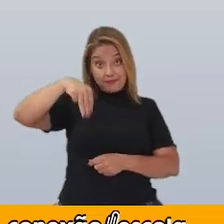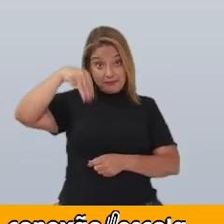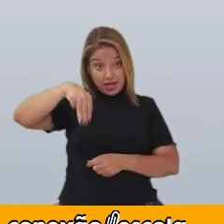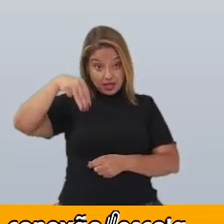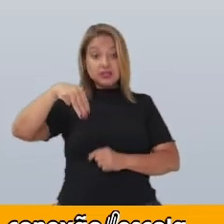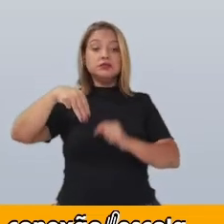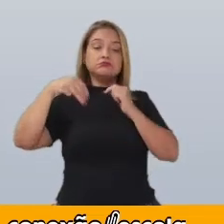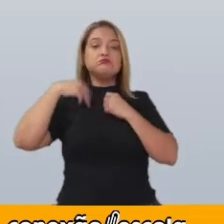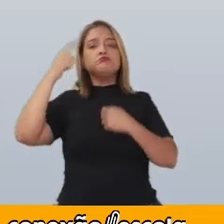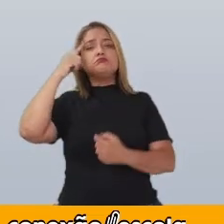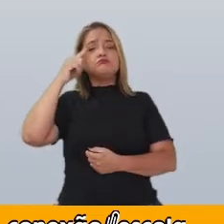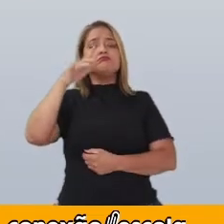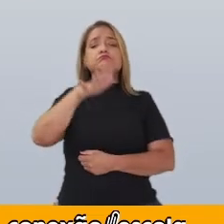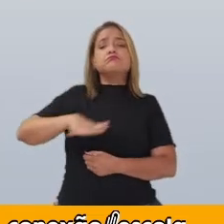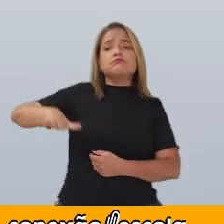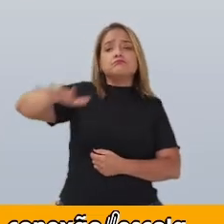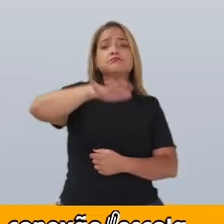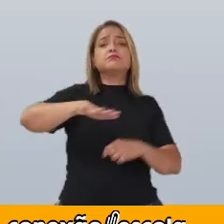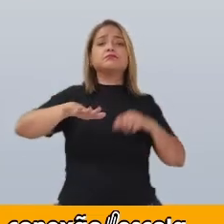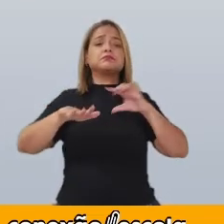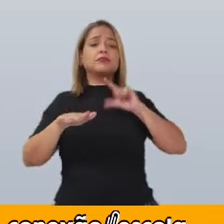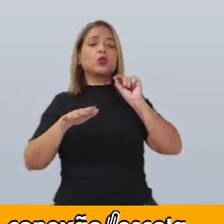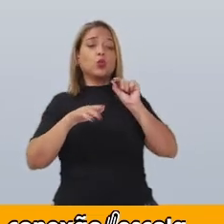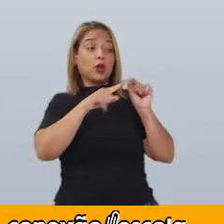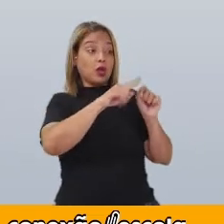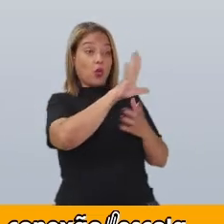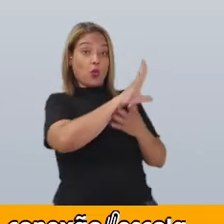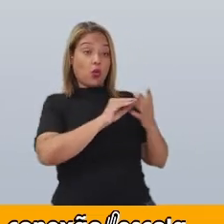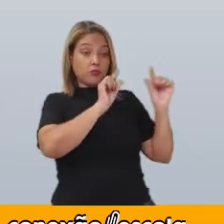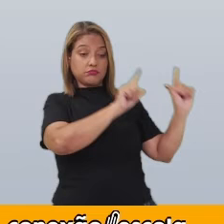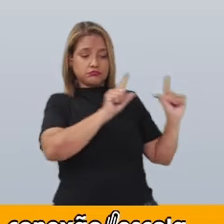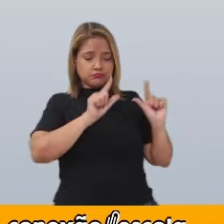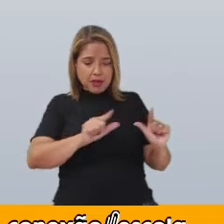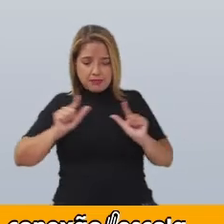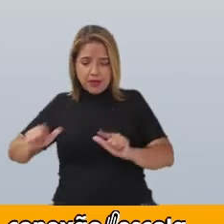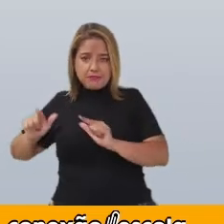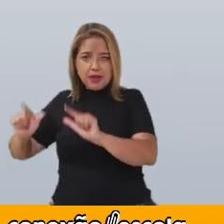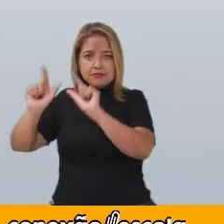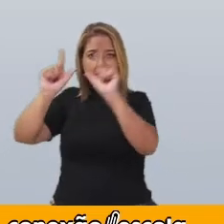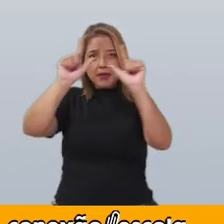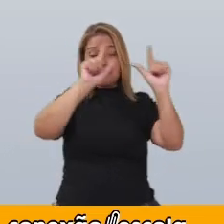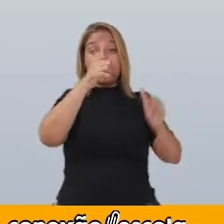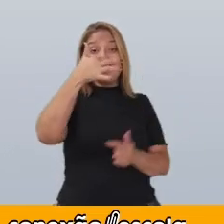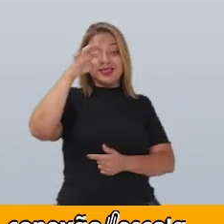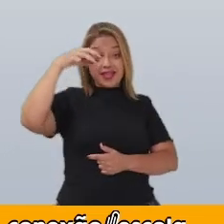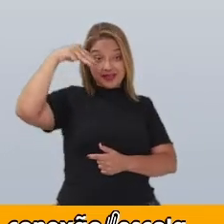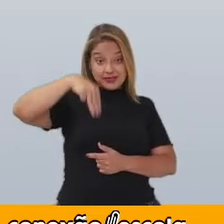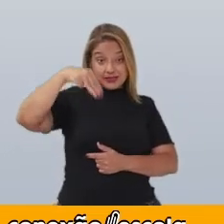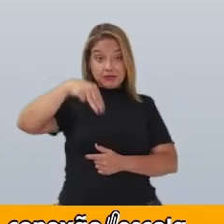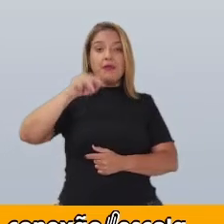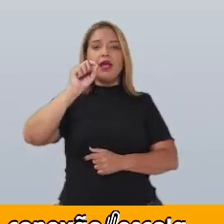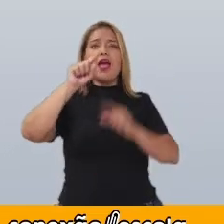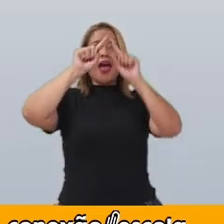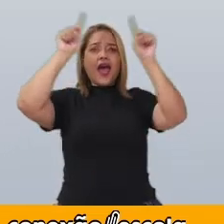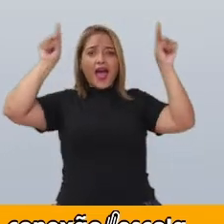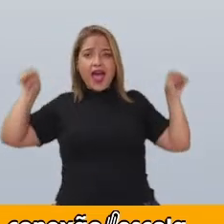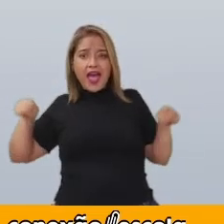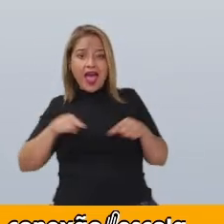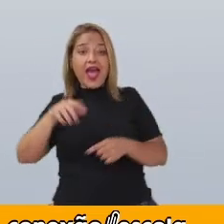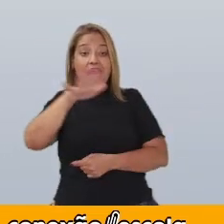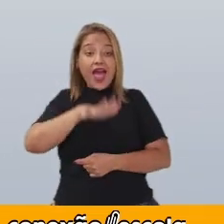de 10 vezes 10, com 100 metros quadrados, corresponde a uma área chamada